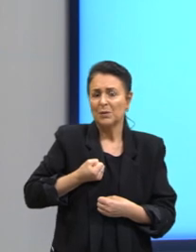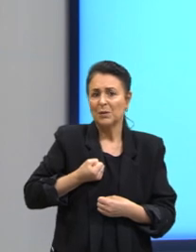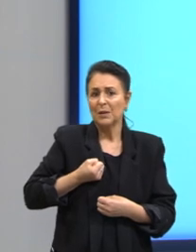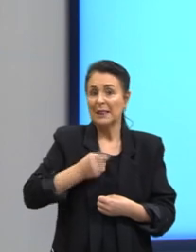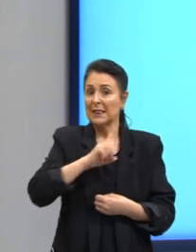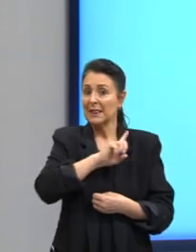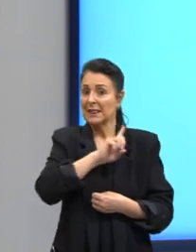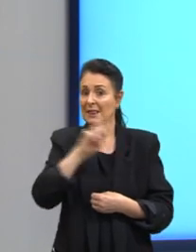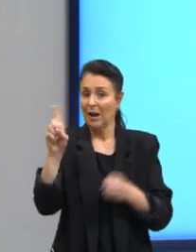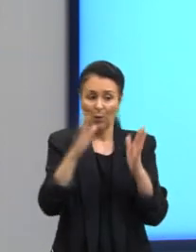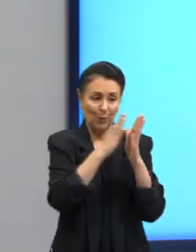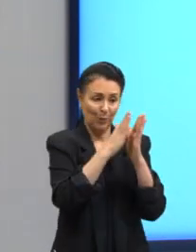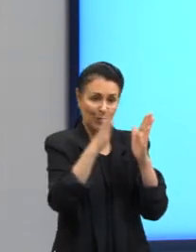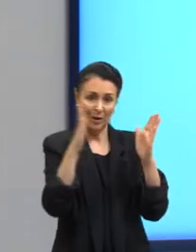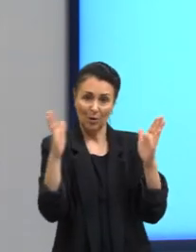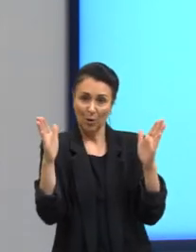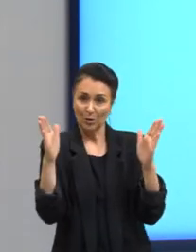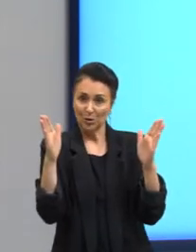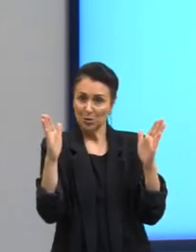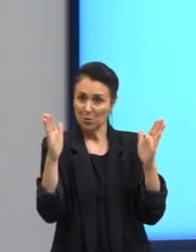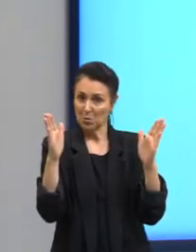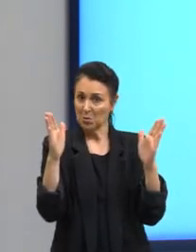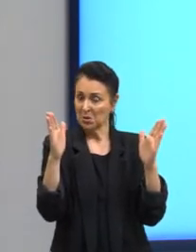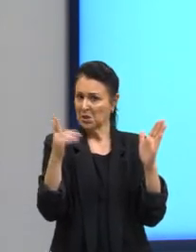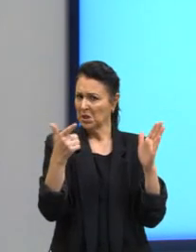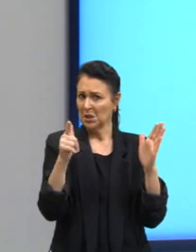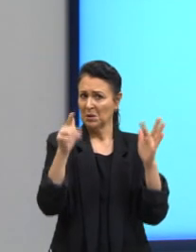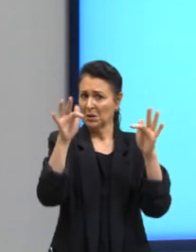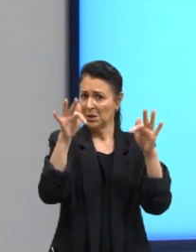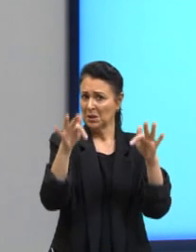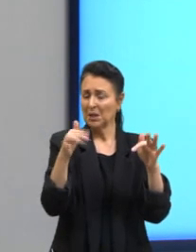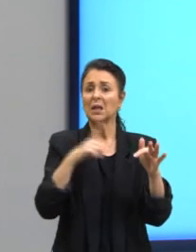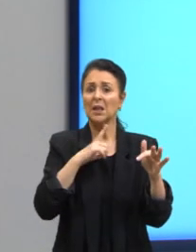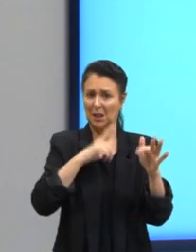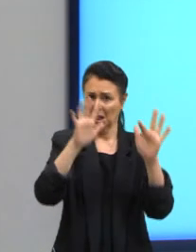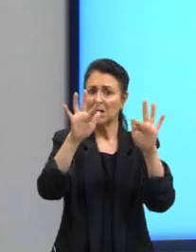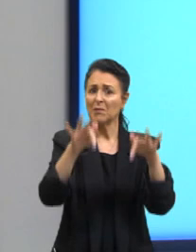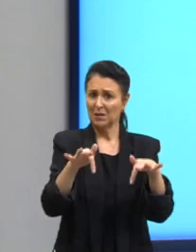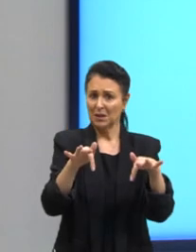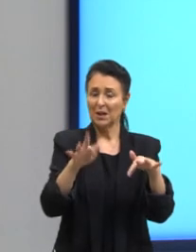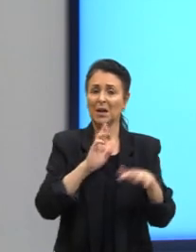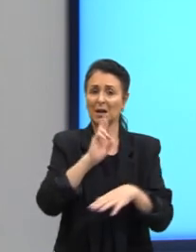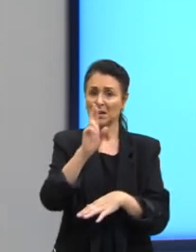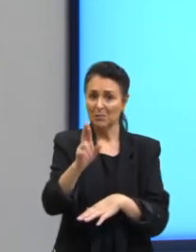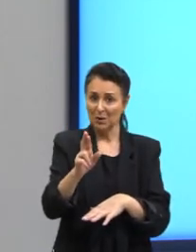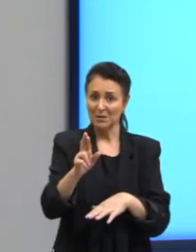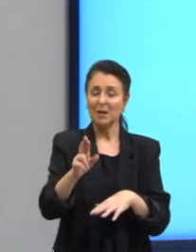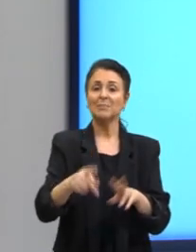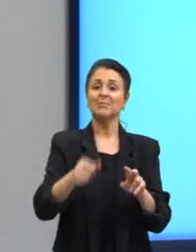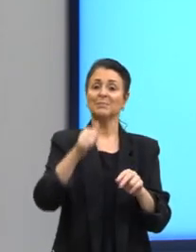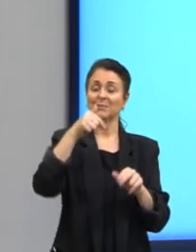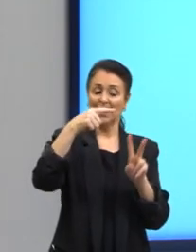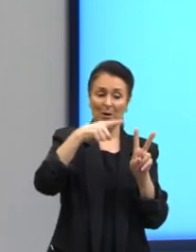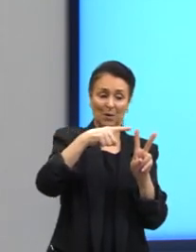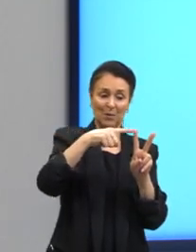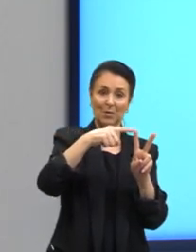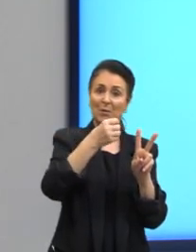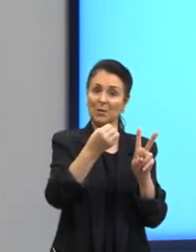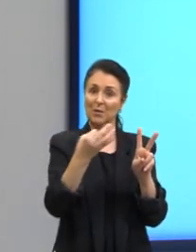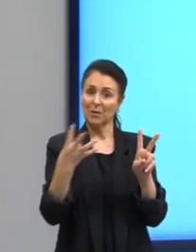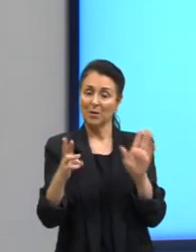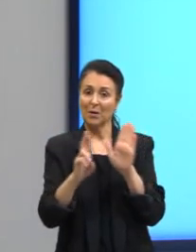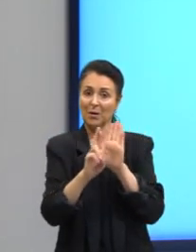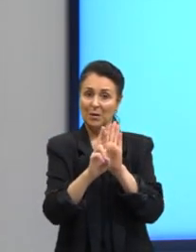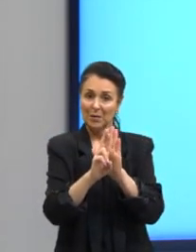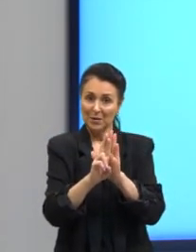números não periódicos e infinitos é a proposta de hoje então Justamente a resposta é os irracionais por sua